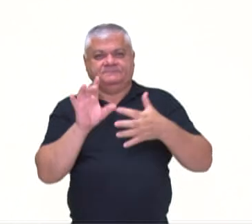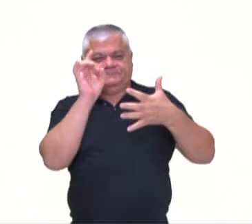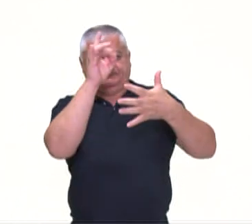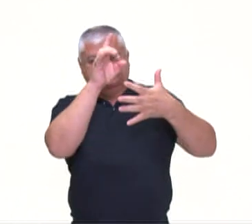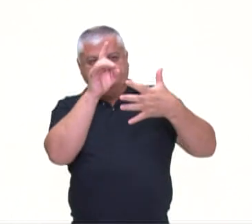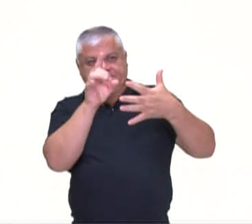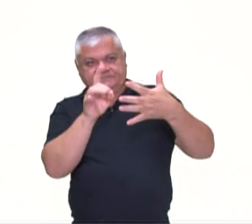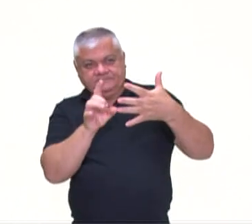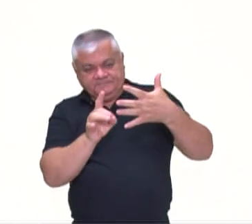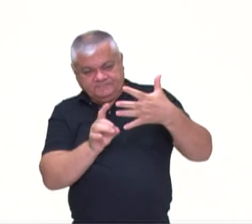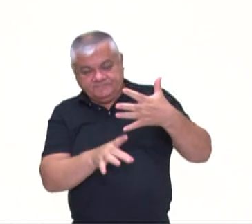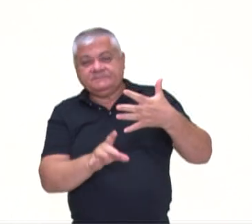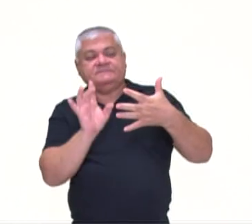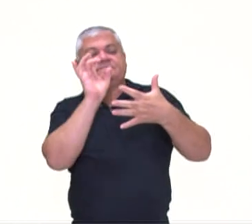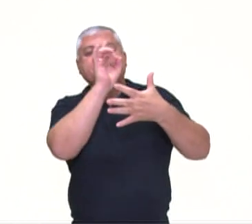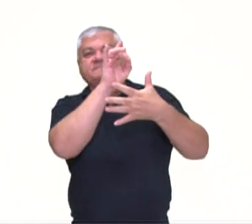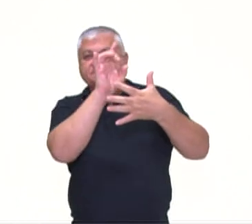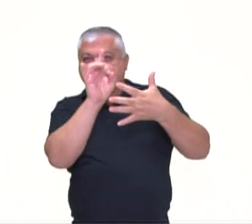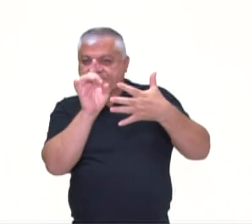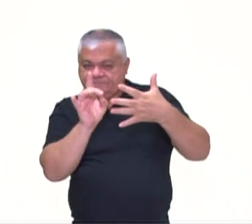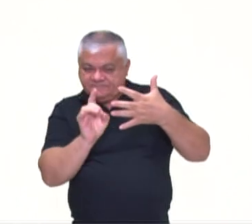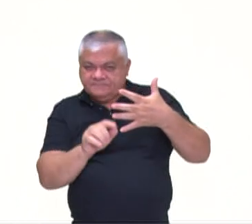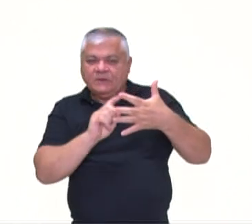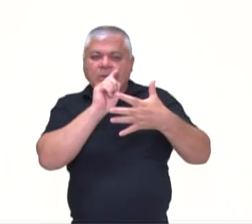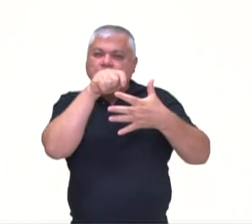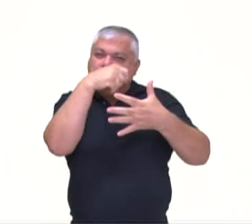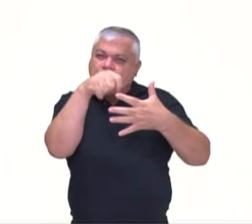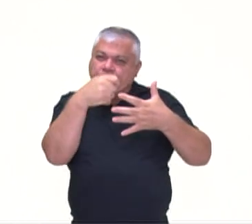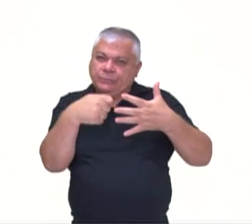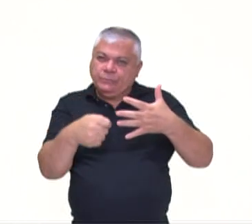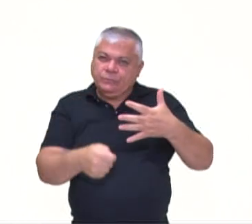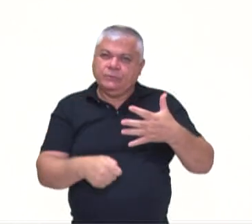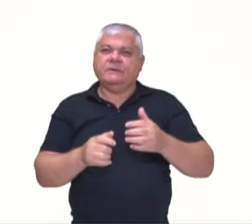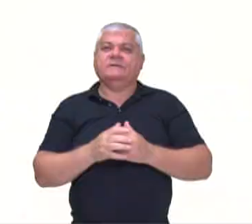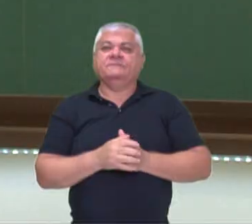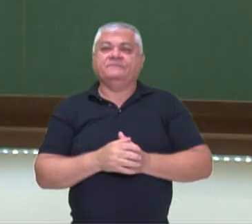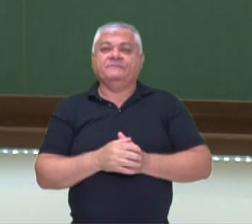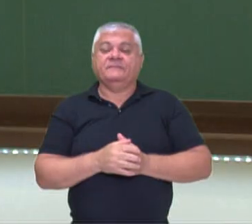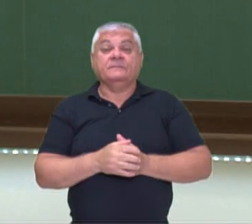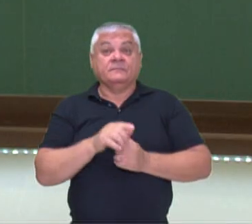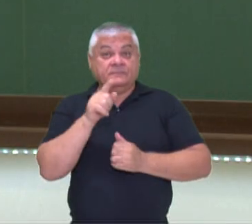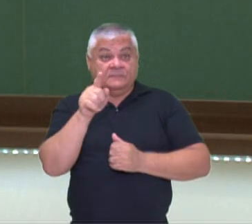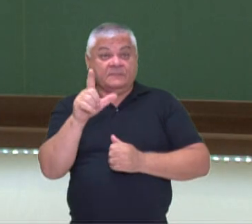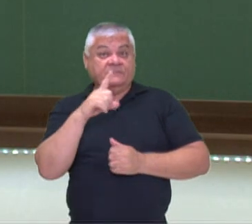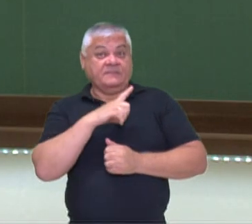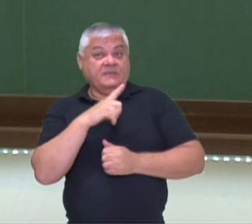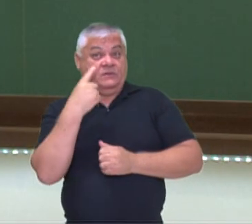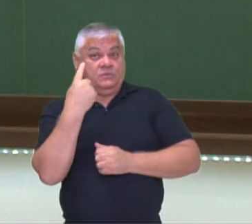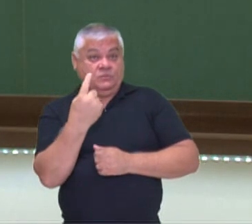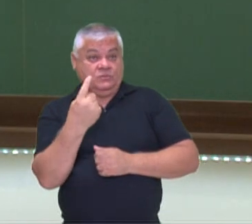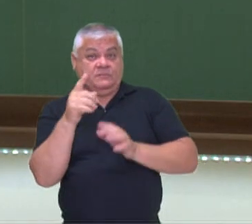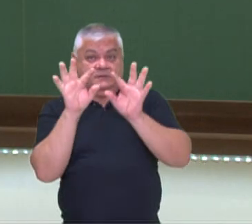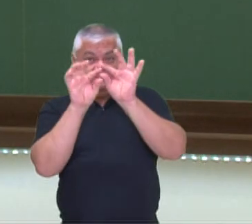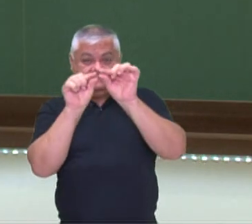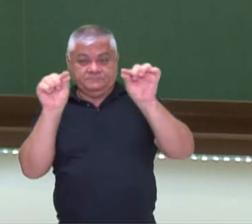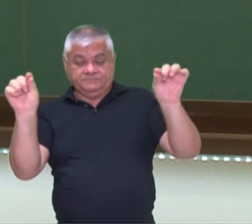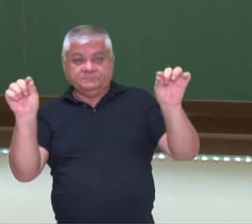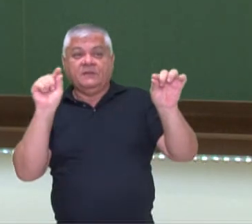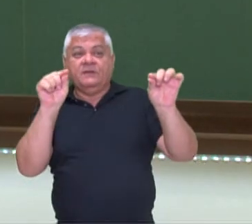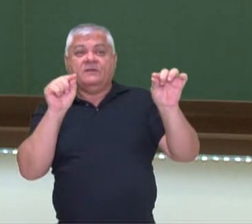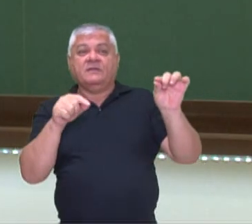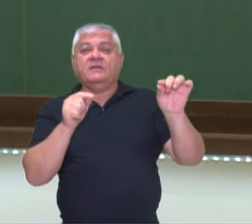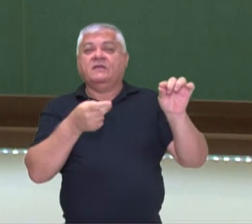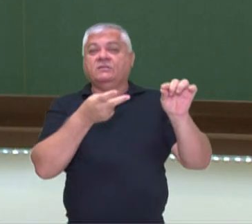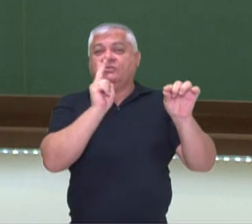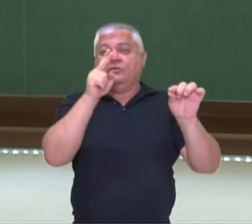as representações dos estados físicos ou estados de agregação. Então, aqui você tem uma equação química, onde você